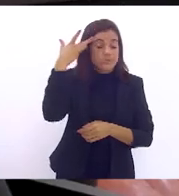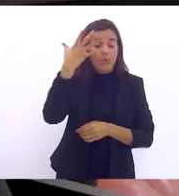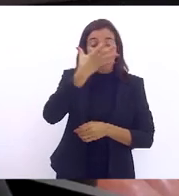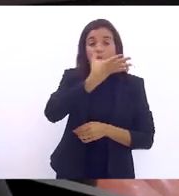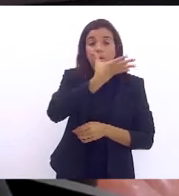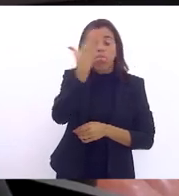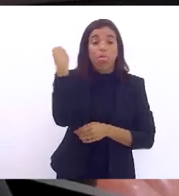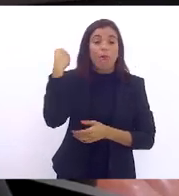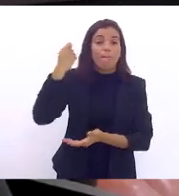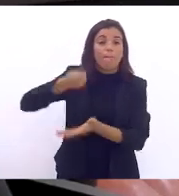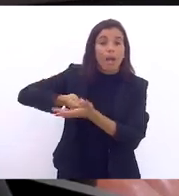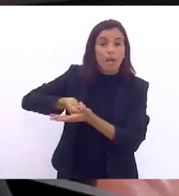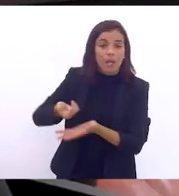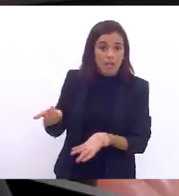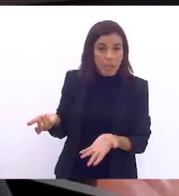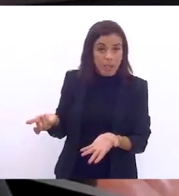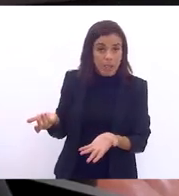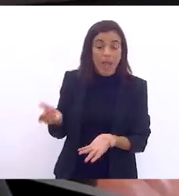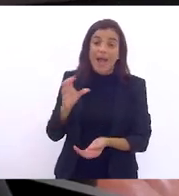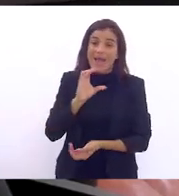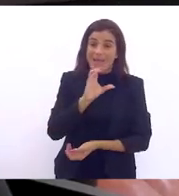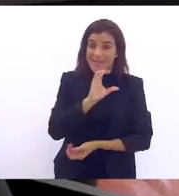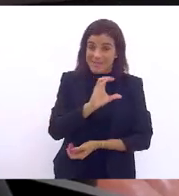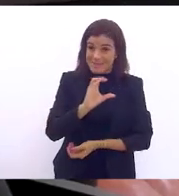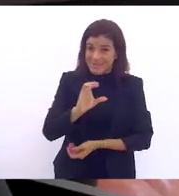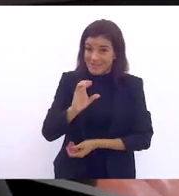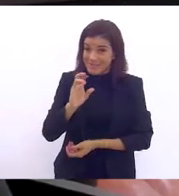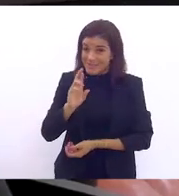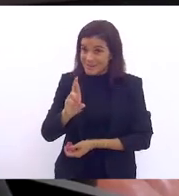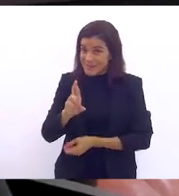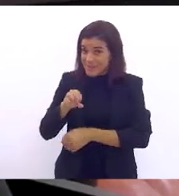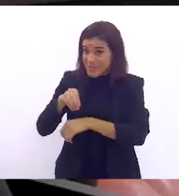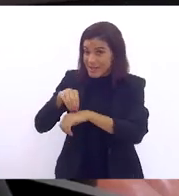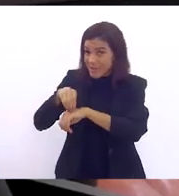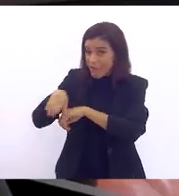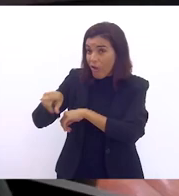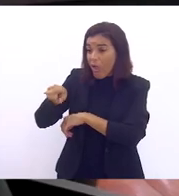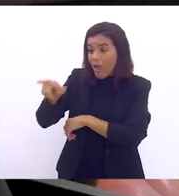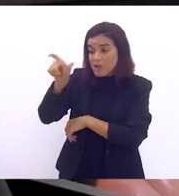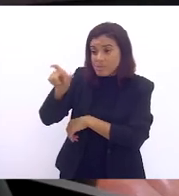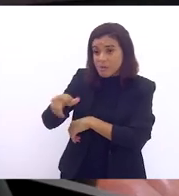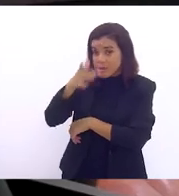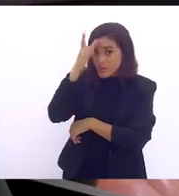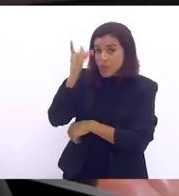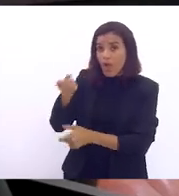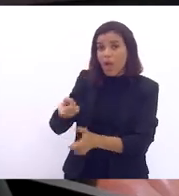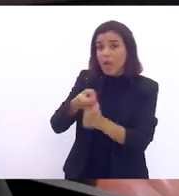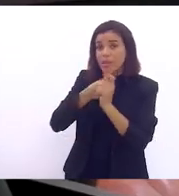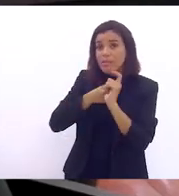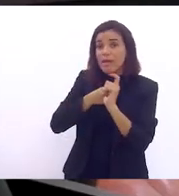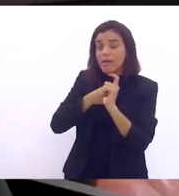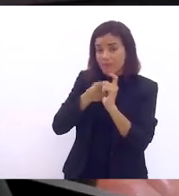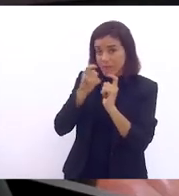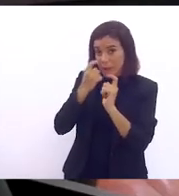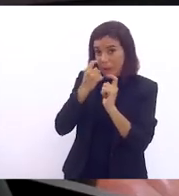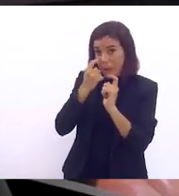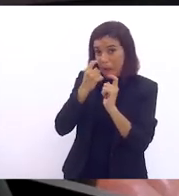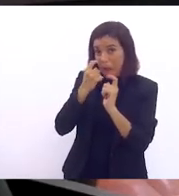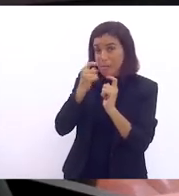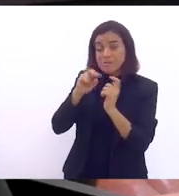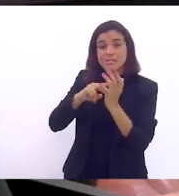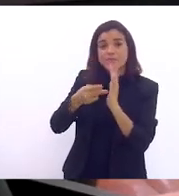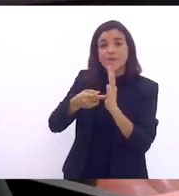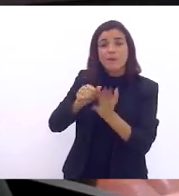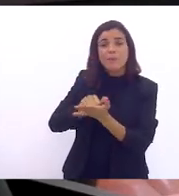o que que acontece a CCR informa que esse usuário é um devedor a partir do momento que ela informa um devedor ela tá